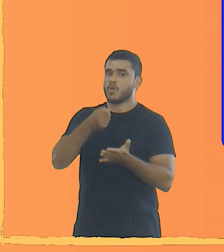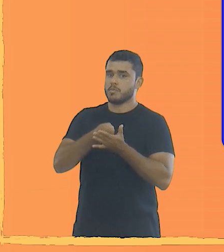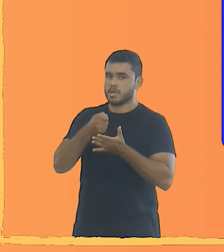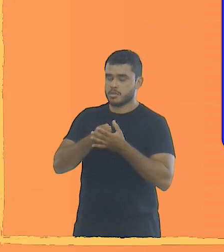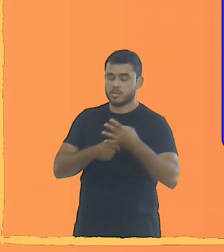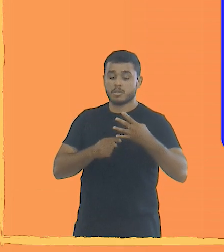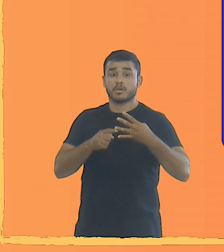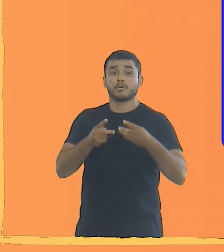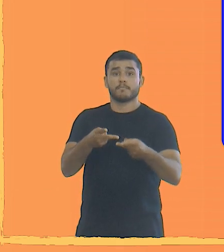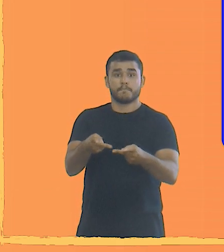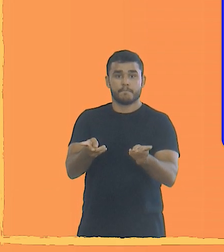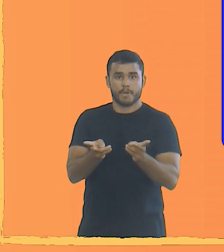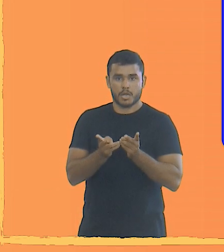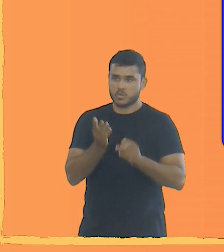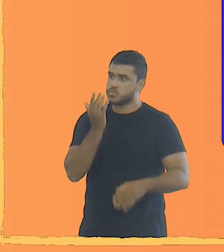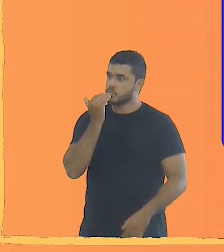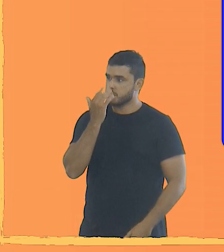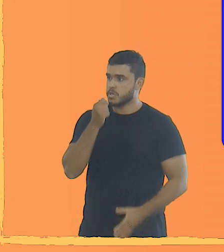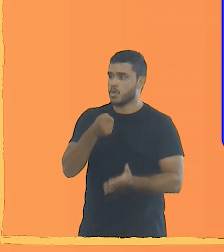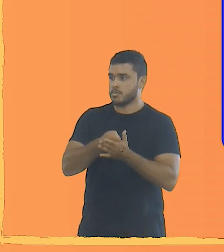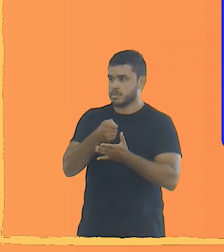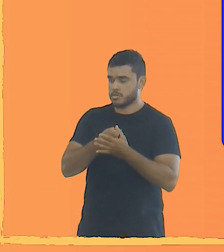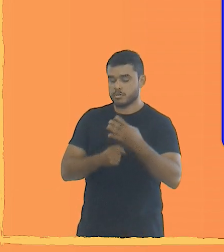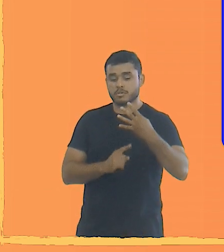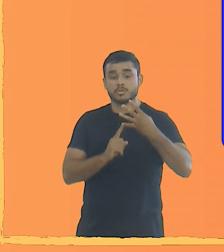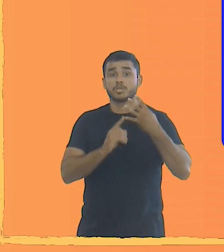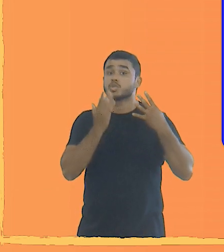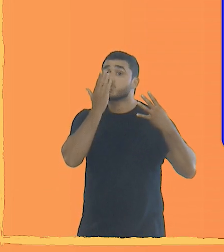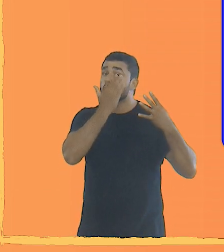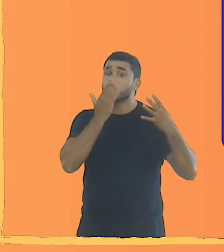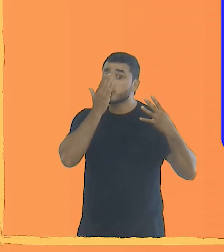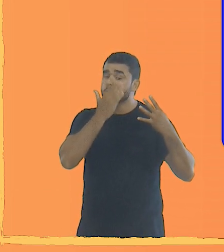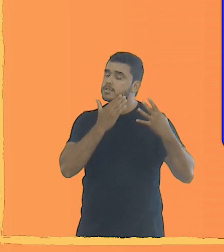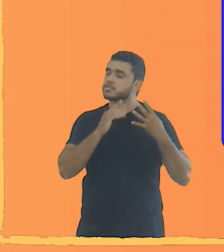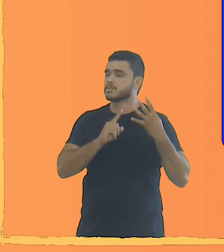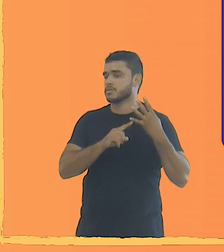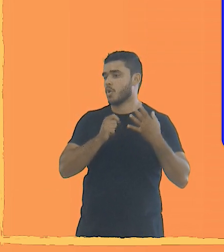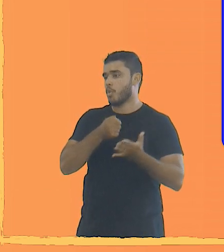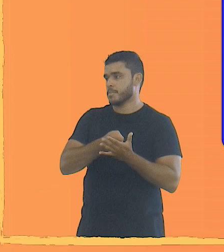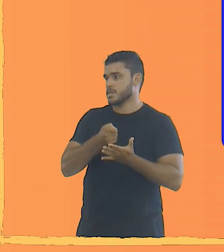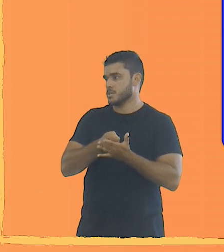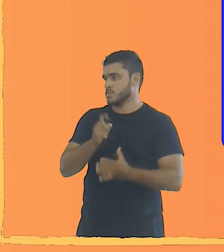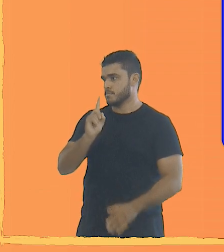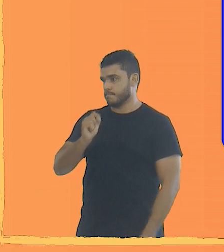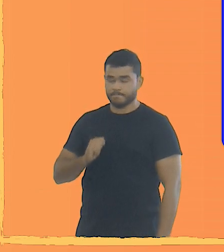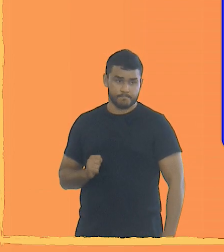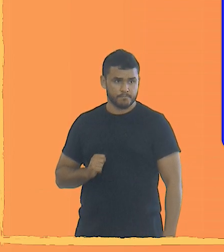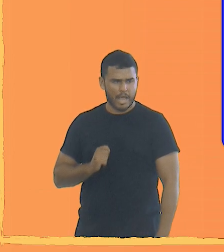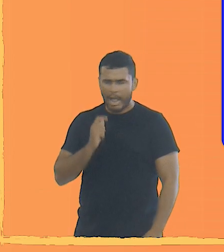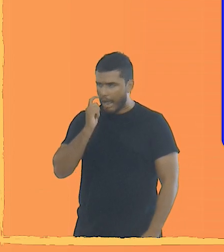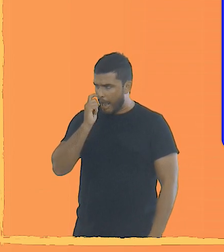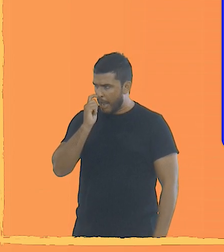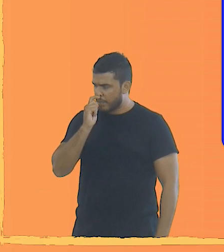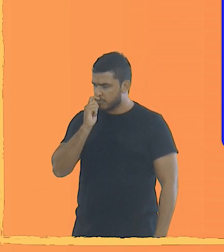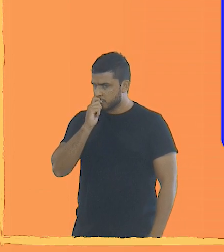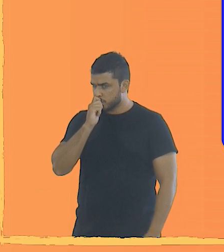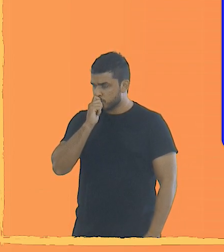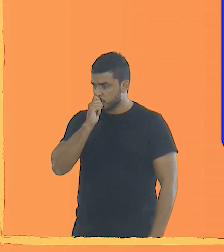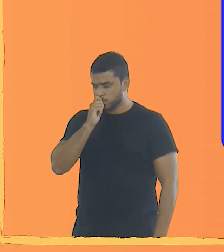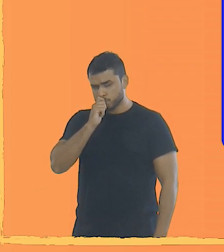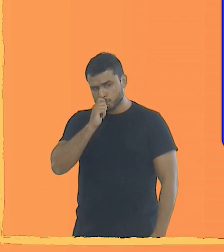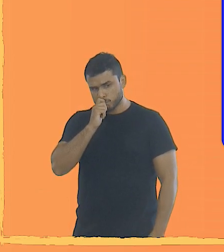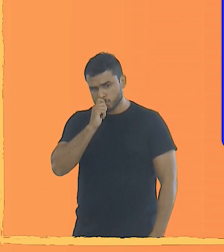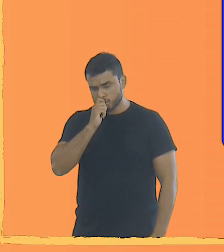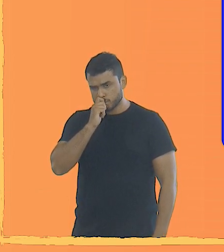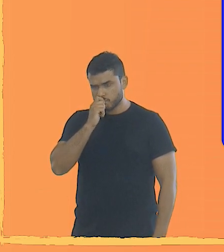e sobremesa é um item opcional. Tudo bem? Então, de quantas formas diferentes a gente pode fazer o pedido? Preste bem